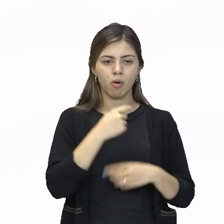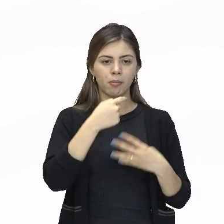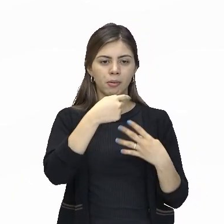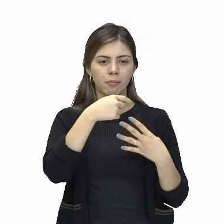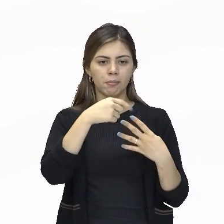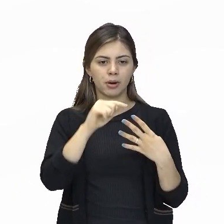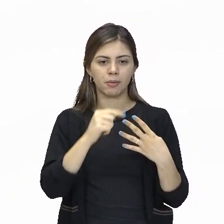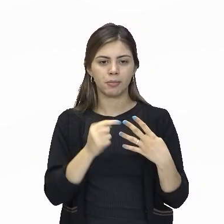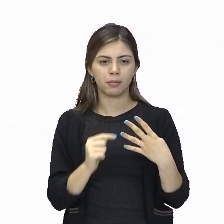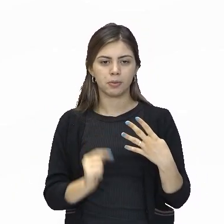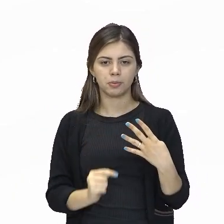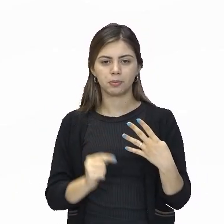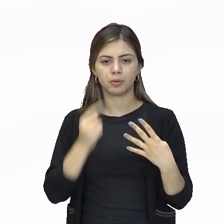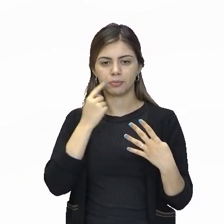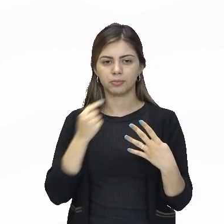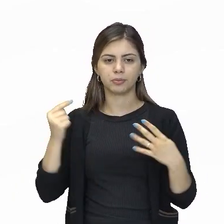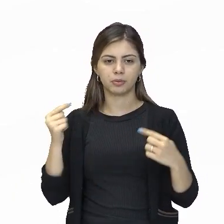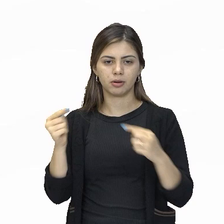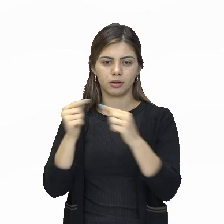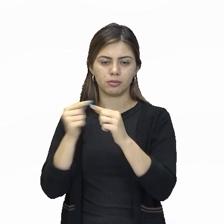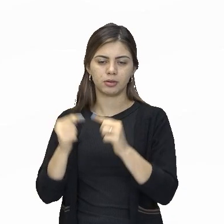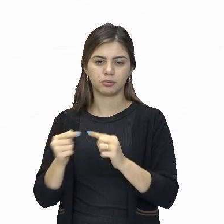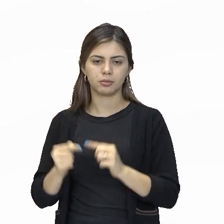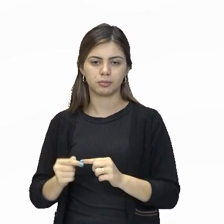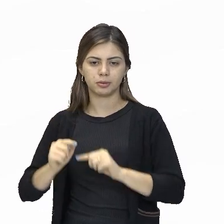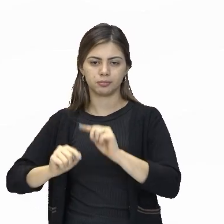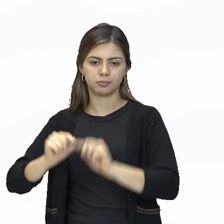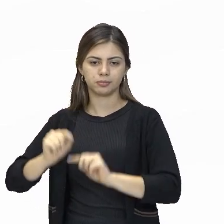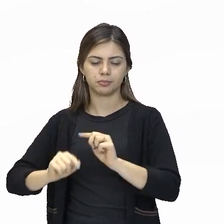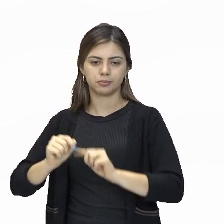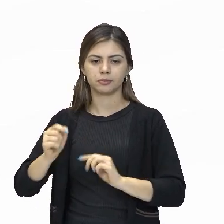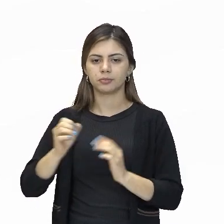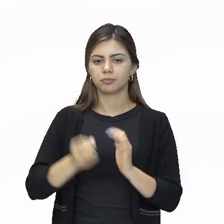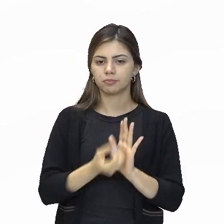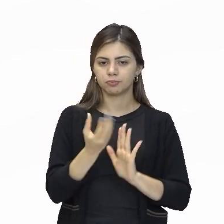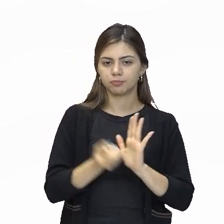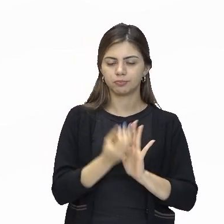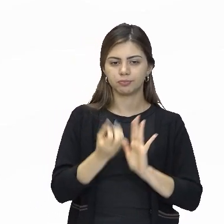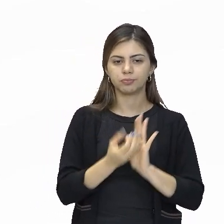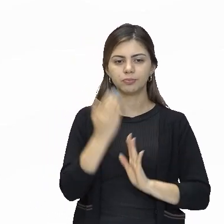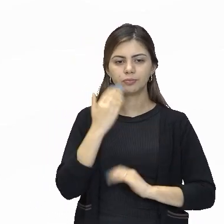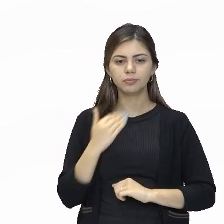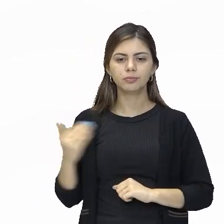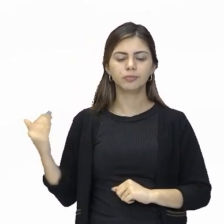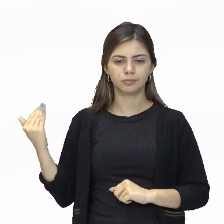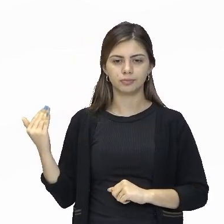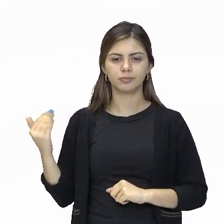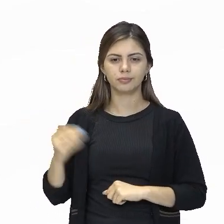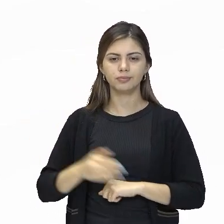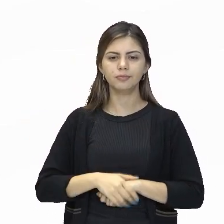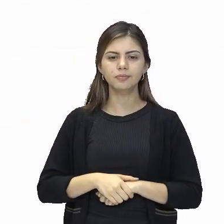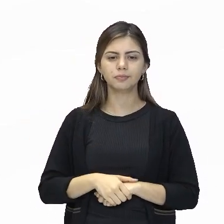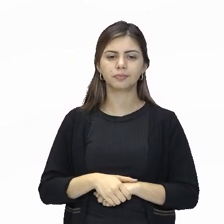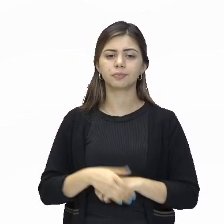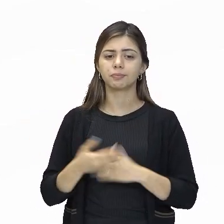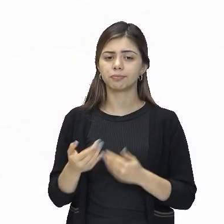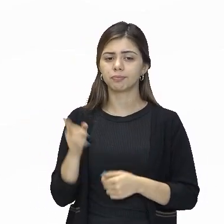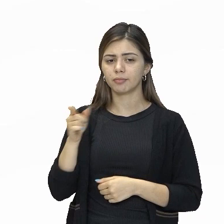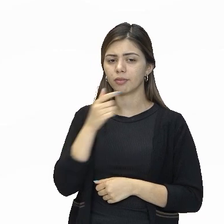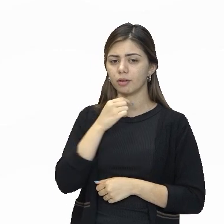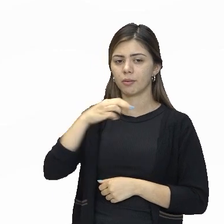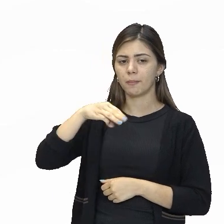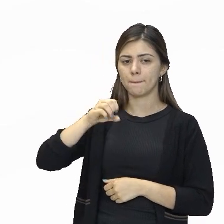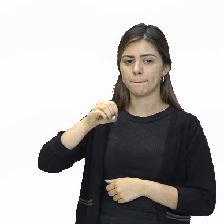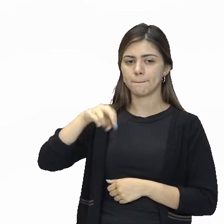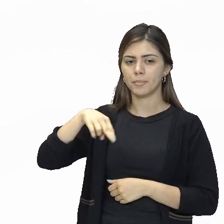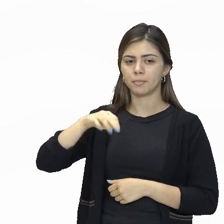Policarpo Quaresma, Monteiro Lobato, Urupês e Augusto dos Anjos, o Eu. Monteiro Lobato,